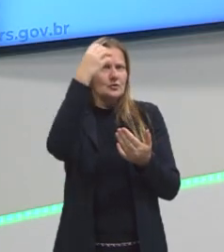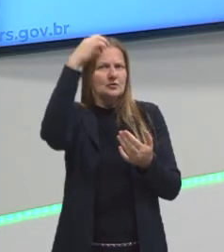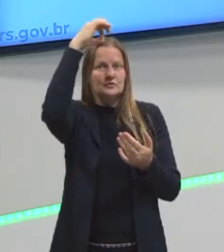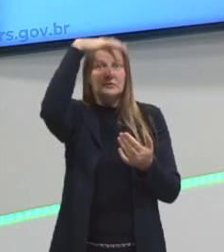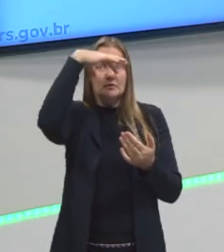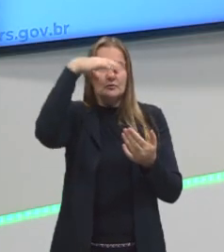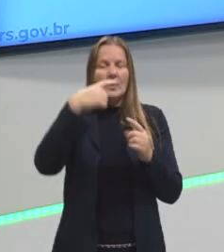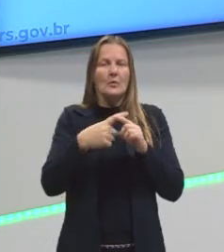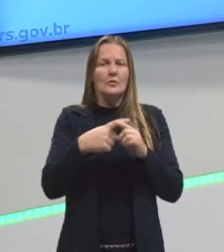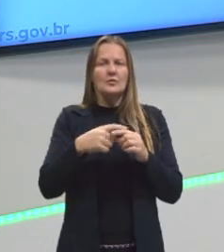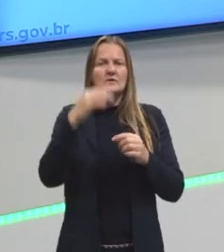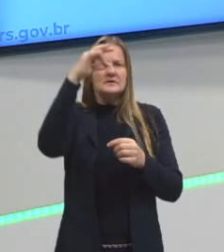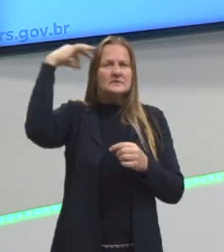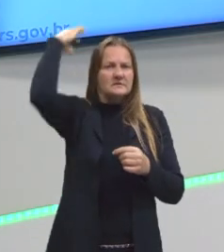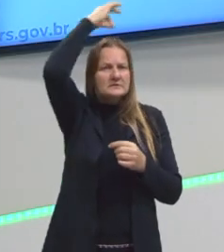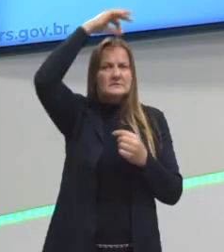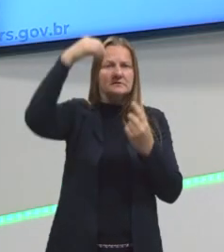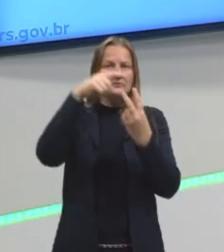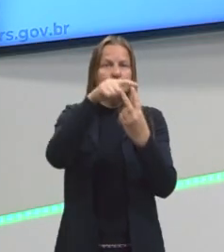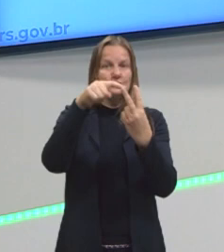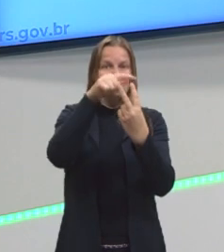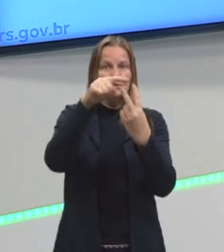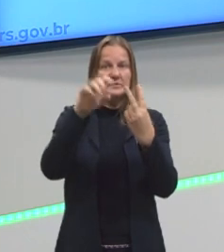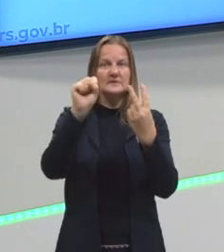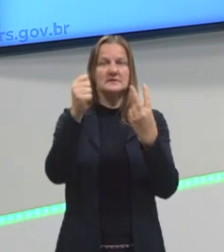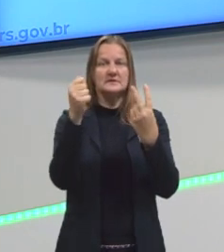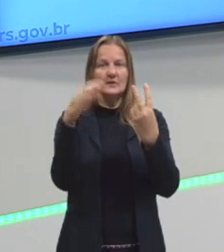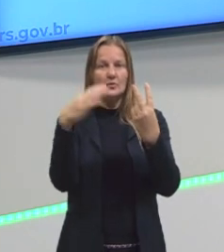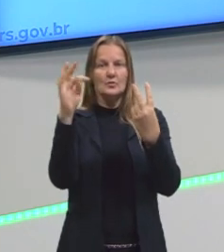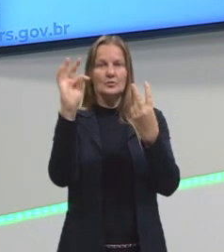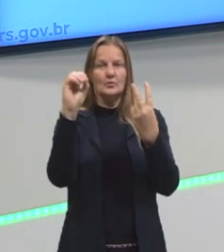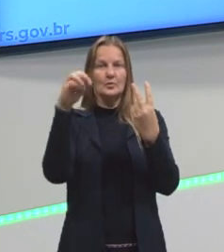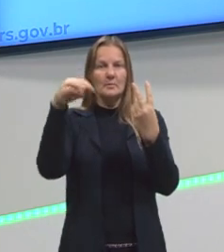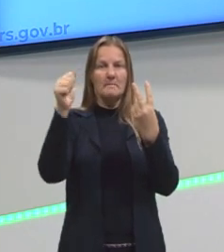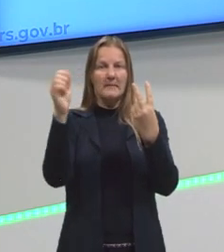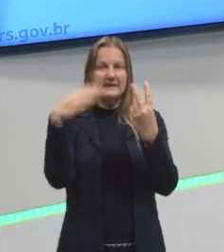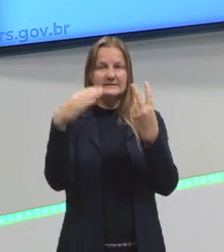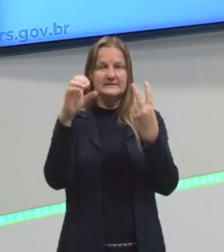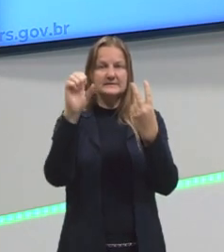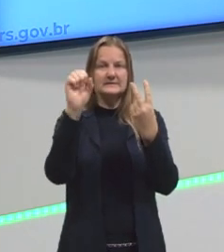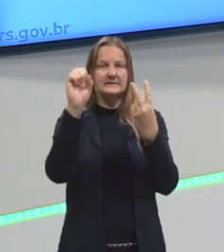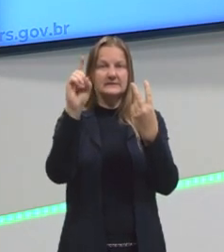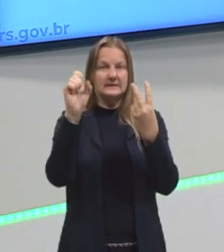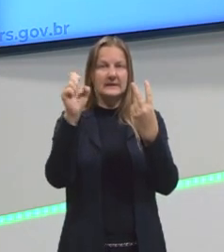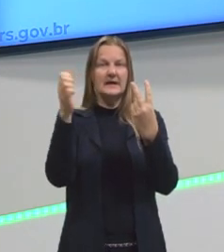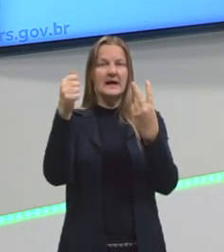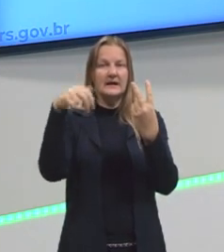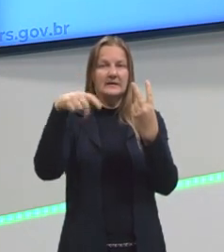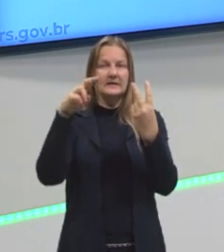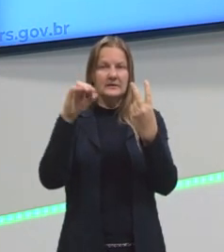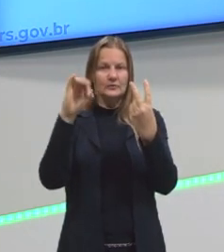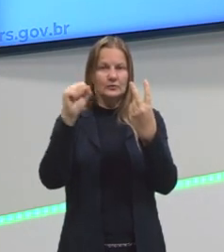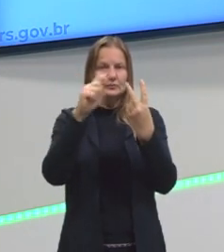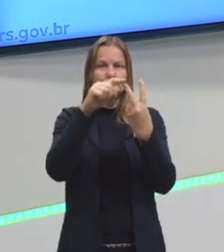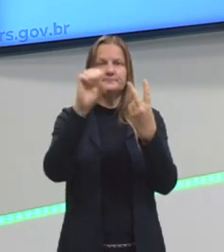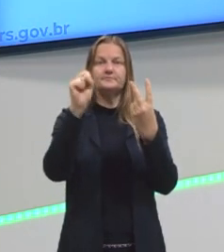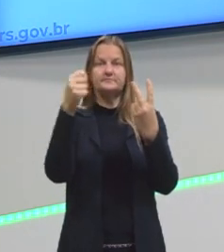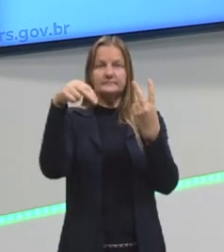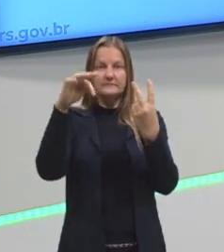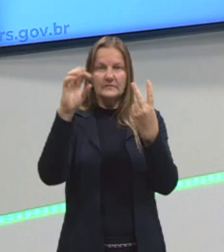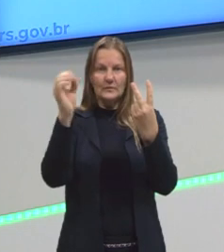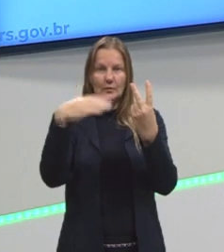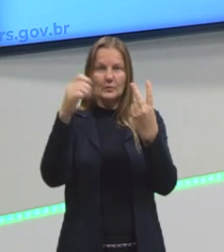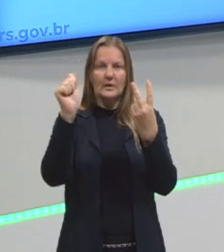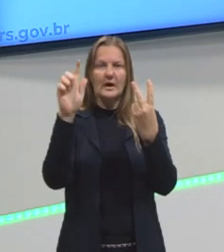hoje que Santo Agostinho São Tomás de Aquino eles com suas teorias eles intervém muito do poder temporal orientam os